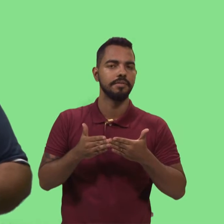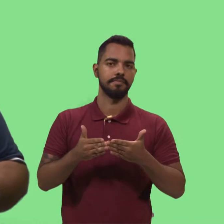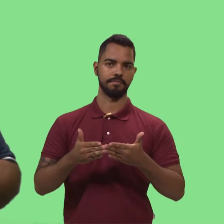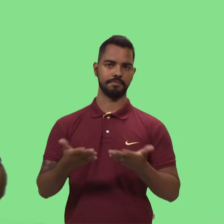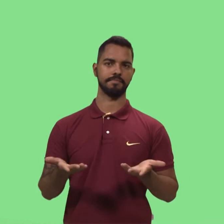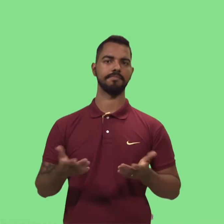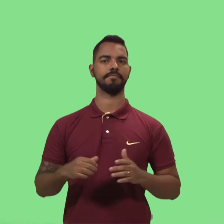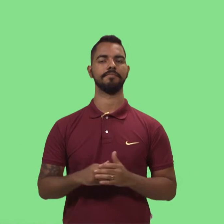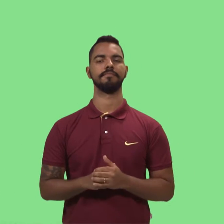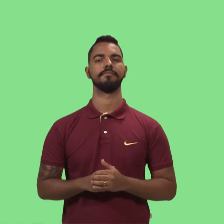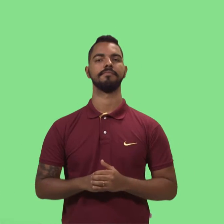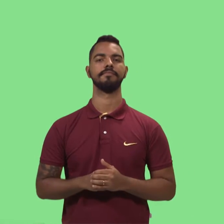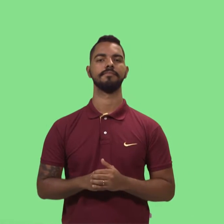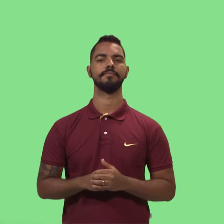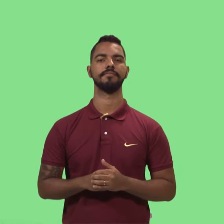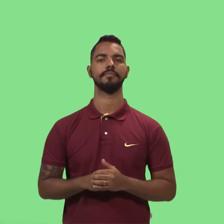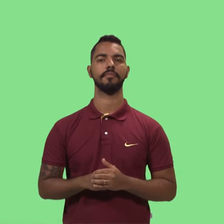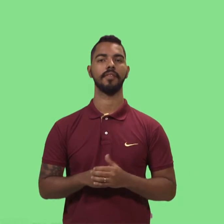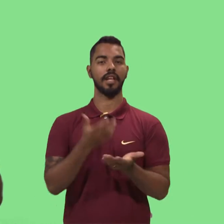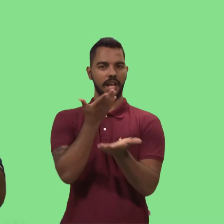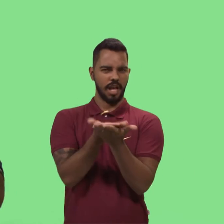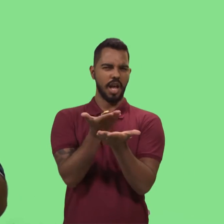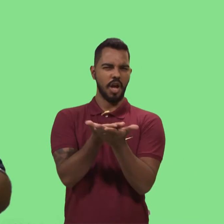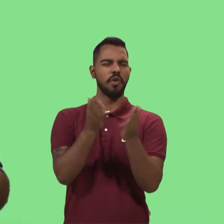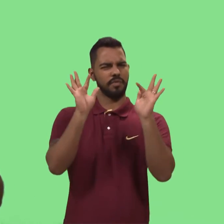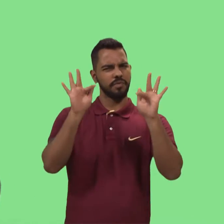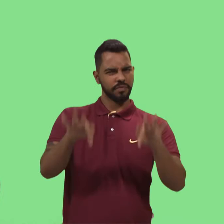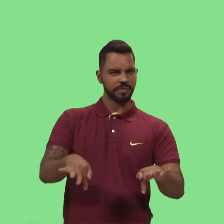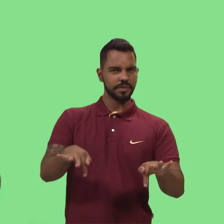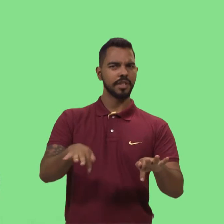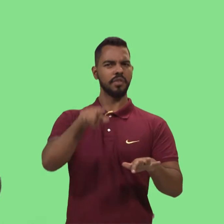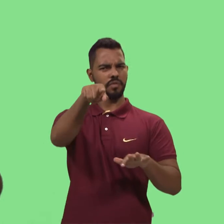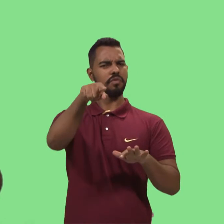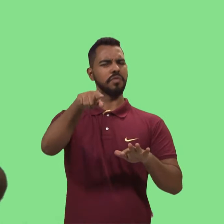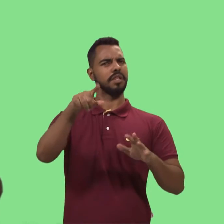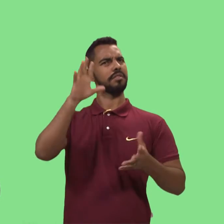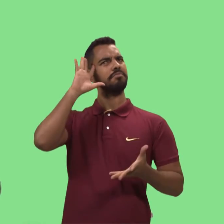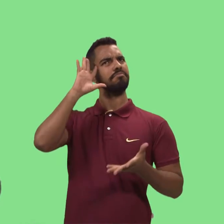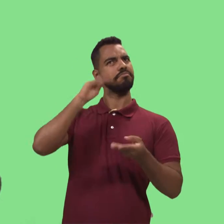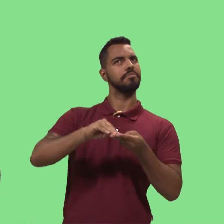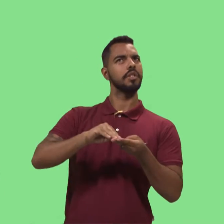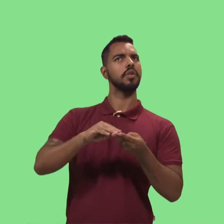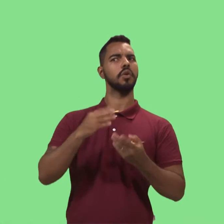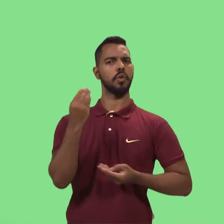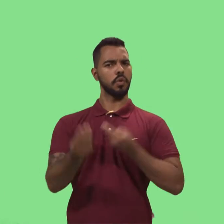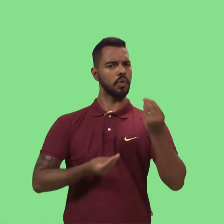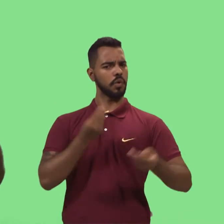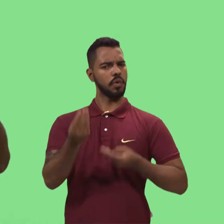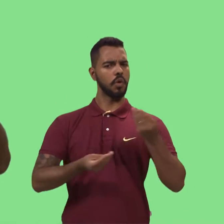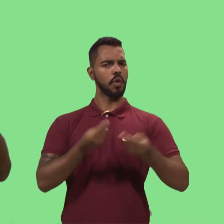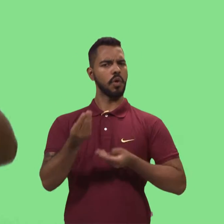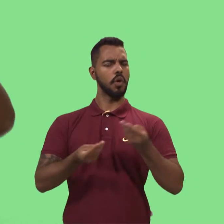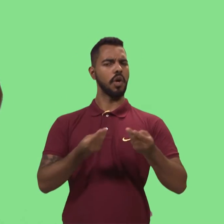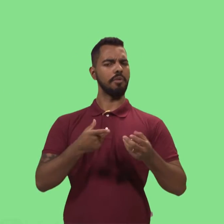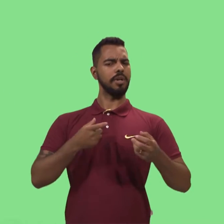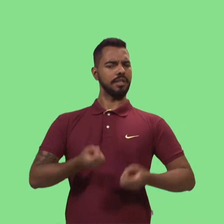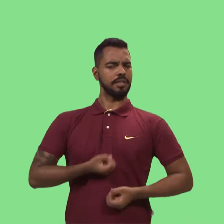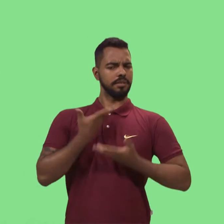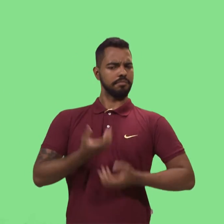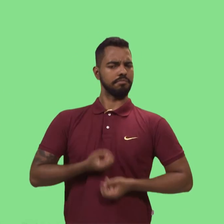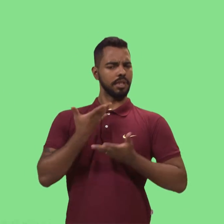Ao final dessa aula, você terá aprendido como a maneira de se expressar pode interferir diretamente no objetivo